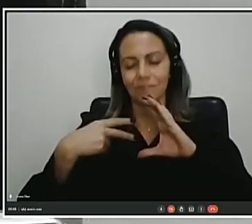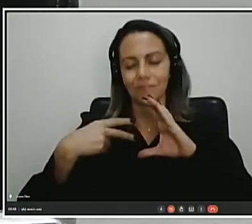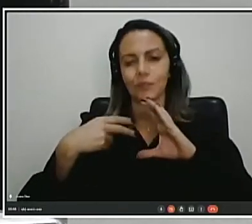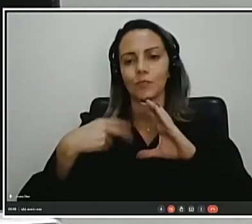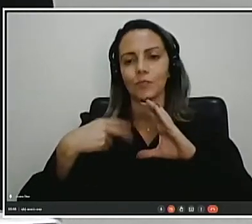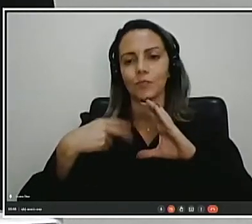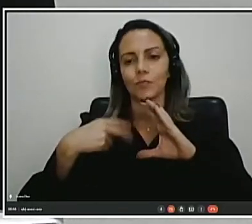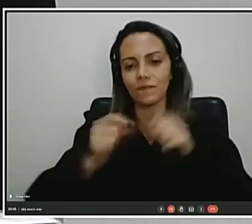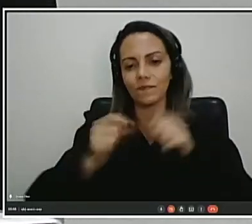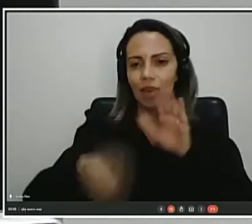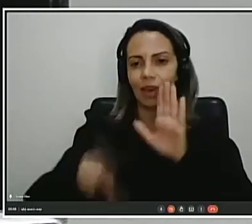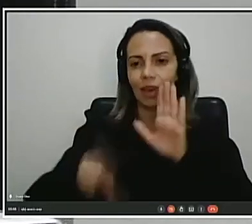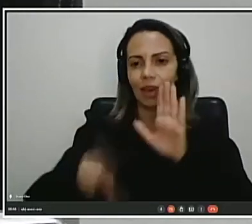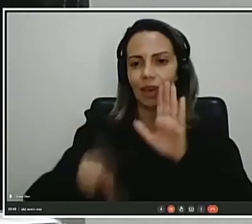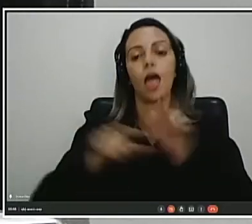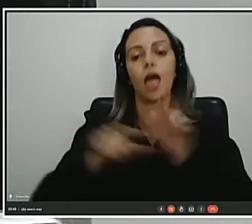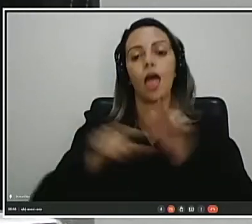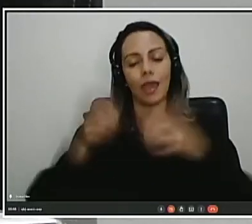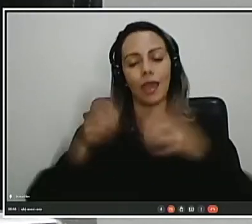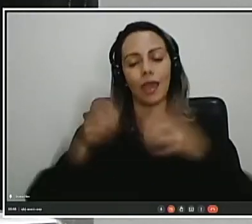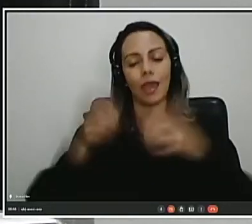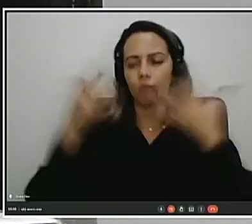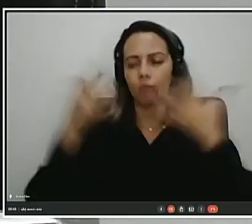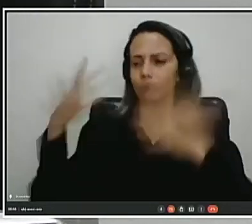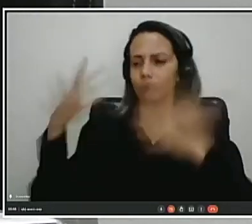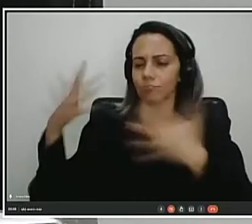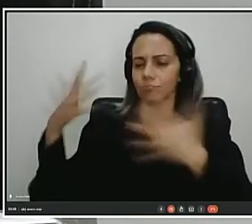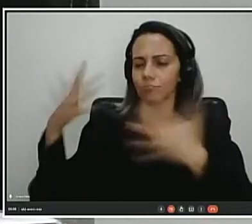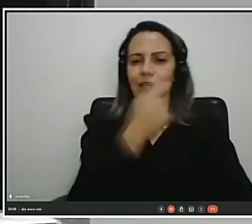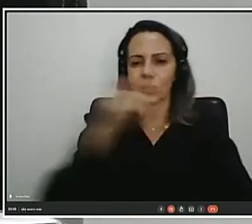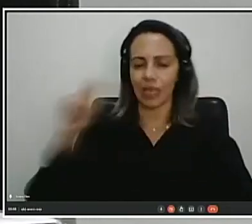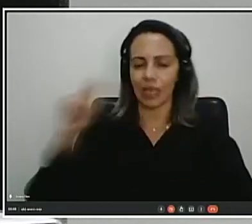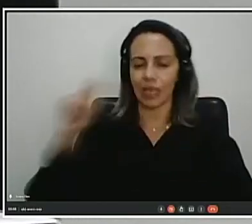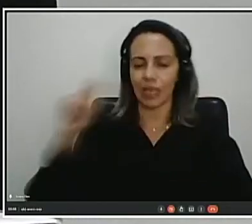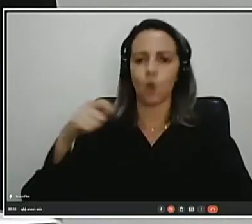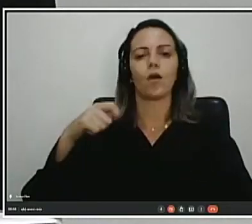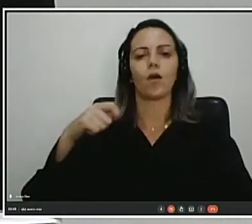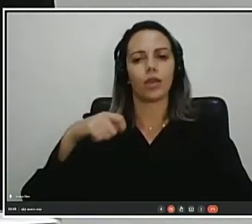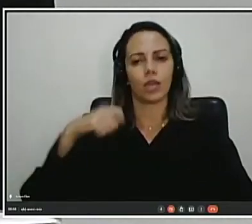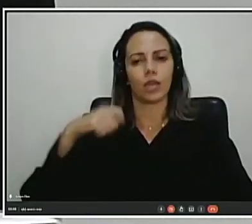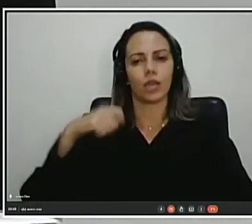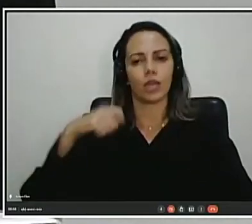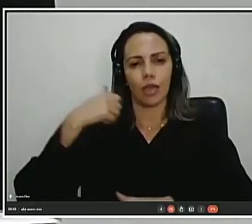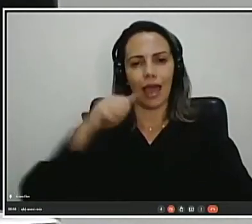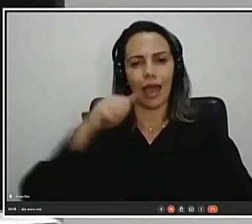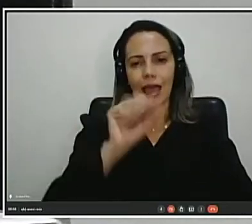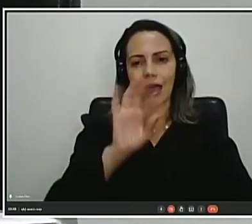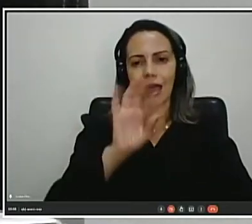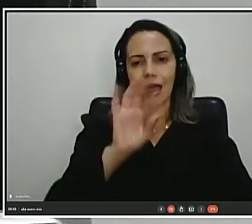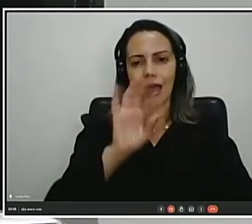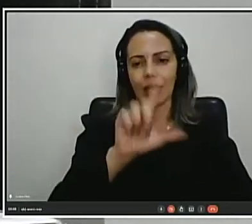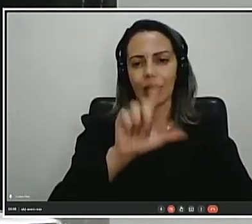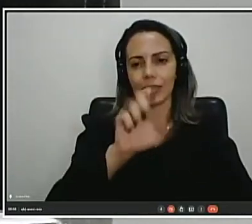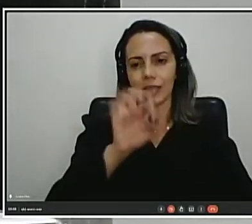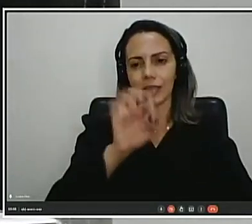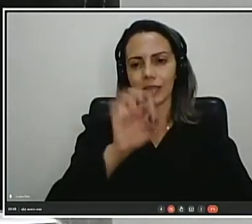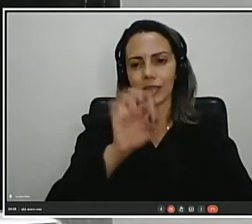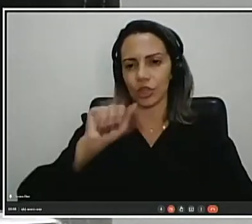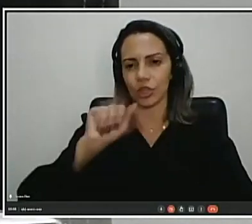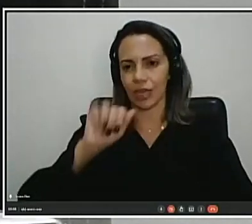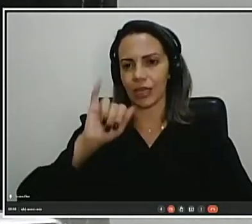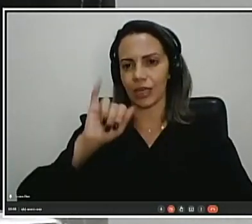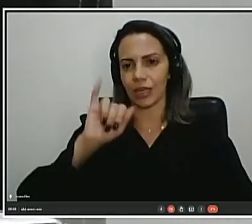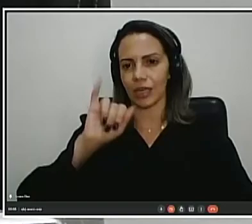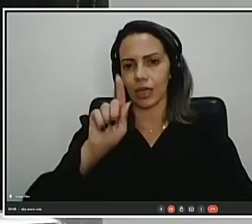e parabenizar a Associação Atlética Iguaçu, que vem desenvolvendo diversos amistosos preparativos para